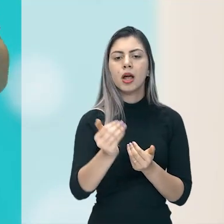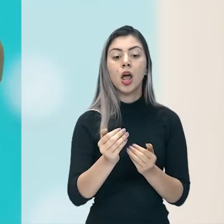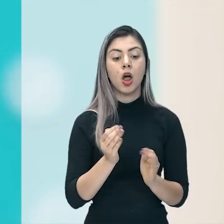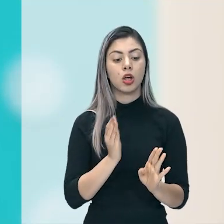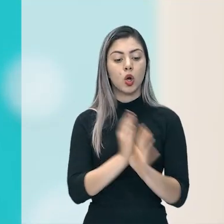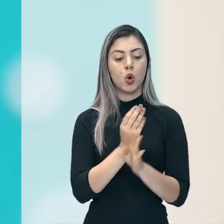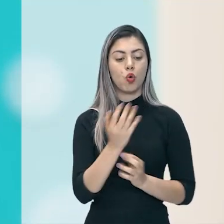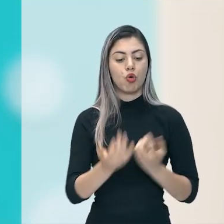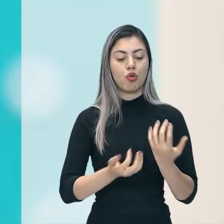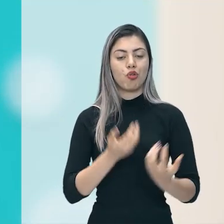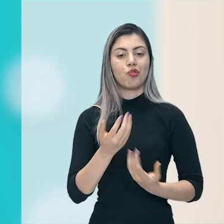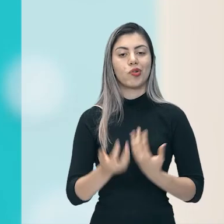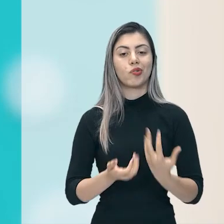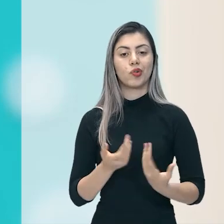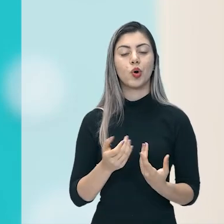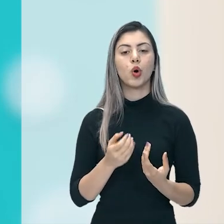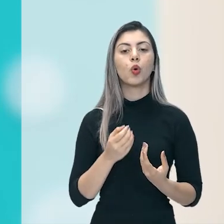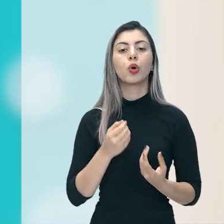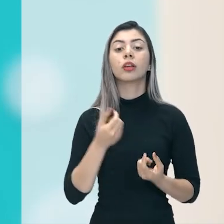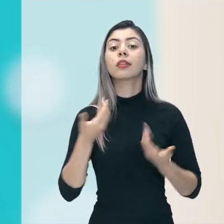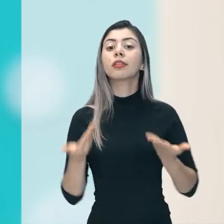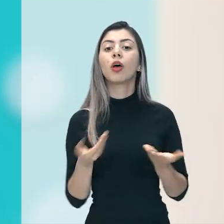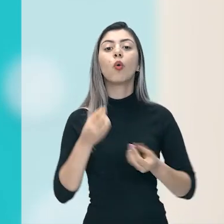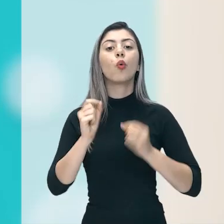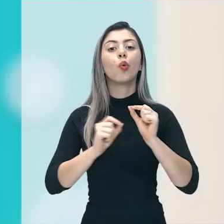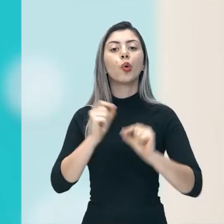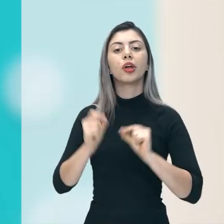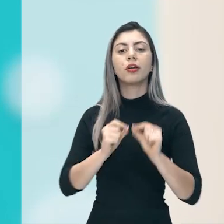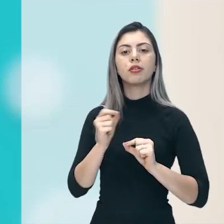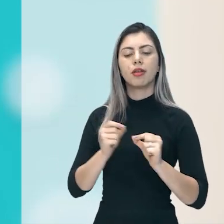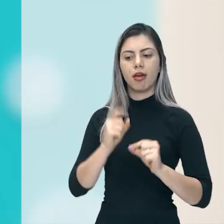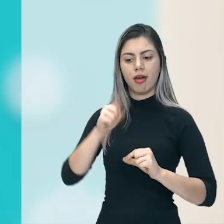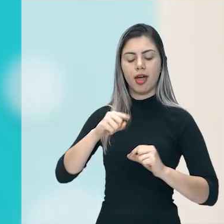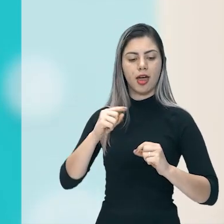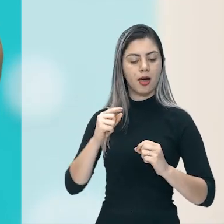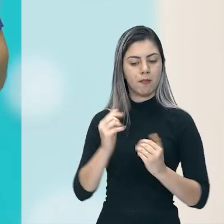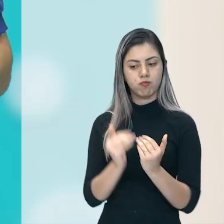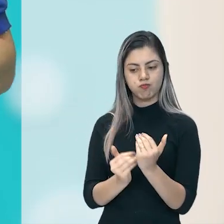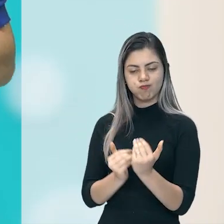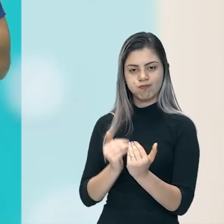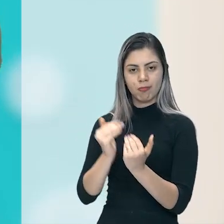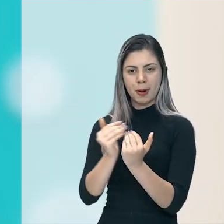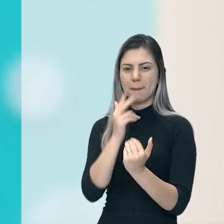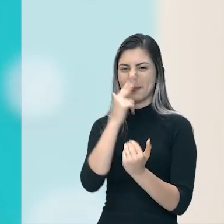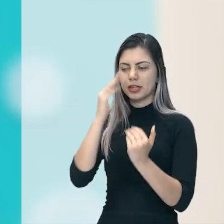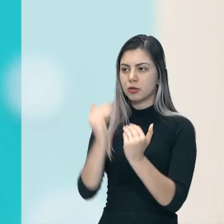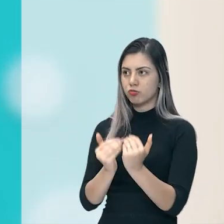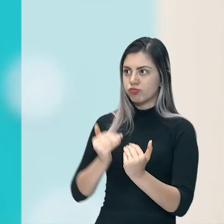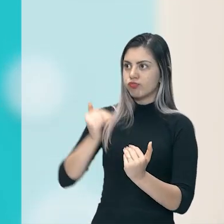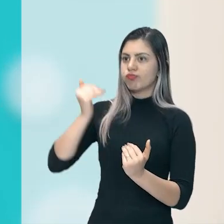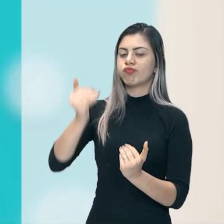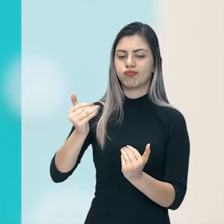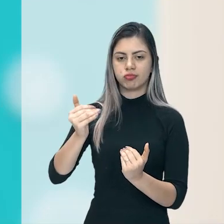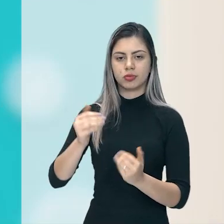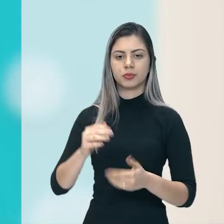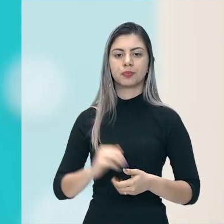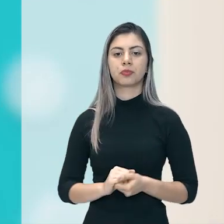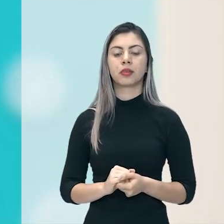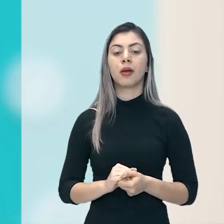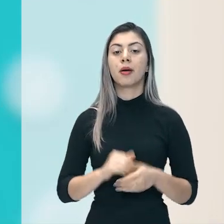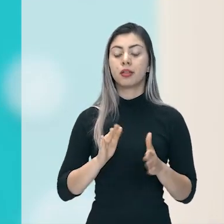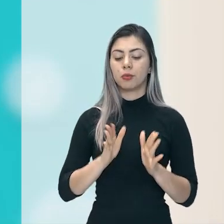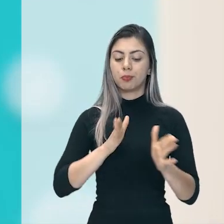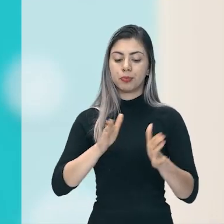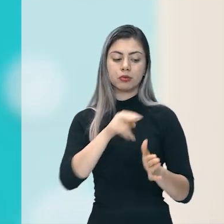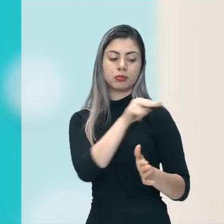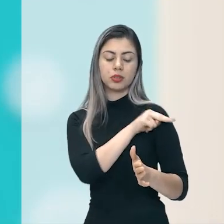do fogo, eles começaram a descobrir o fogo, foi um grande elemento para eles. Mas no Neolítico, além